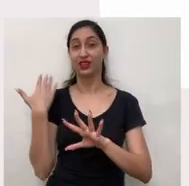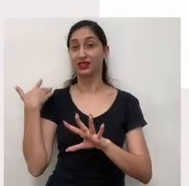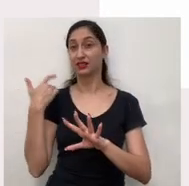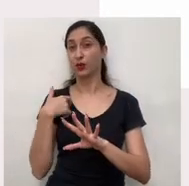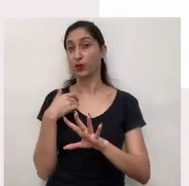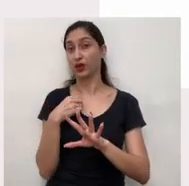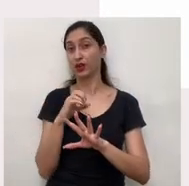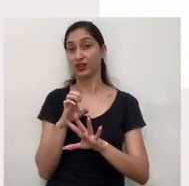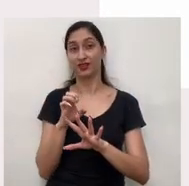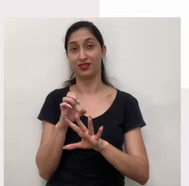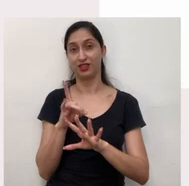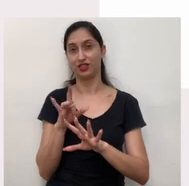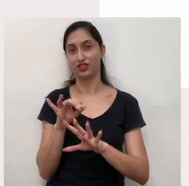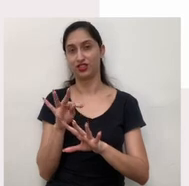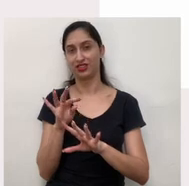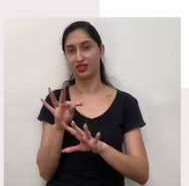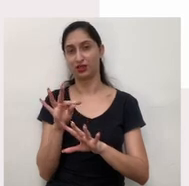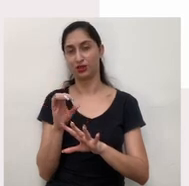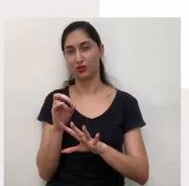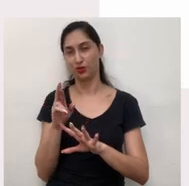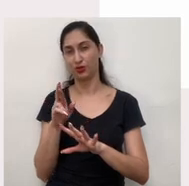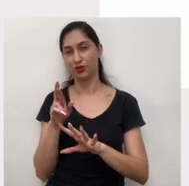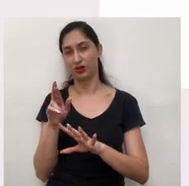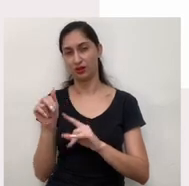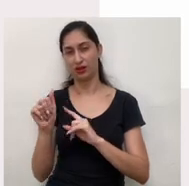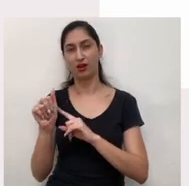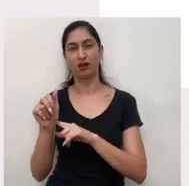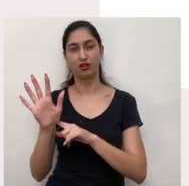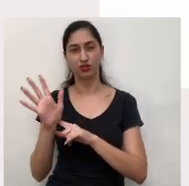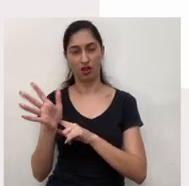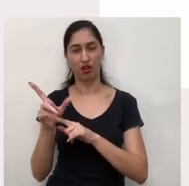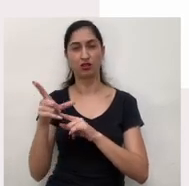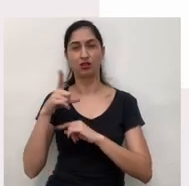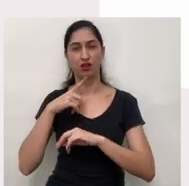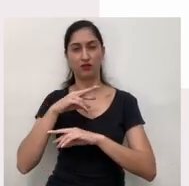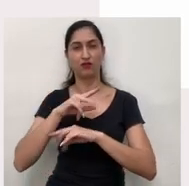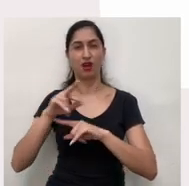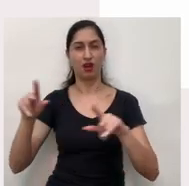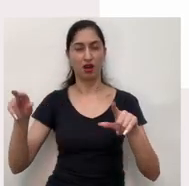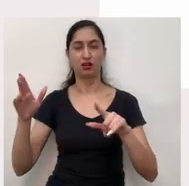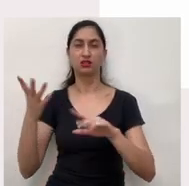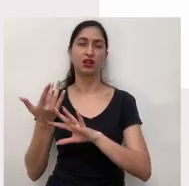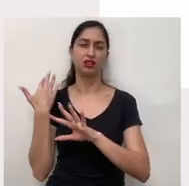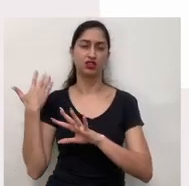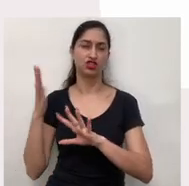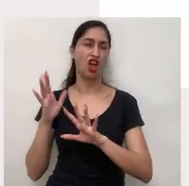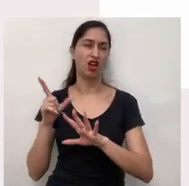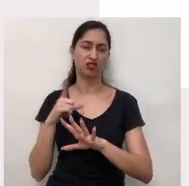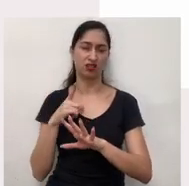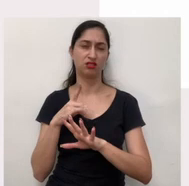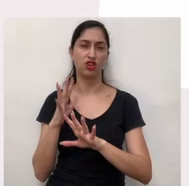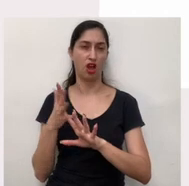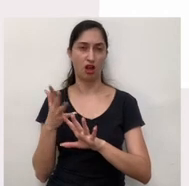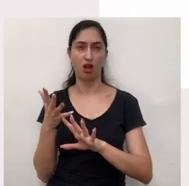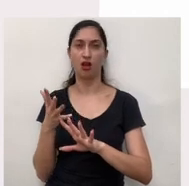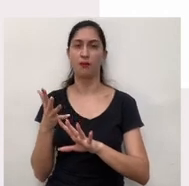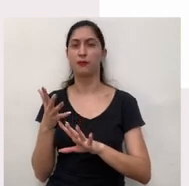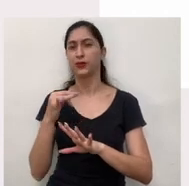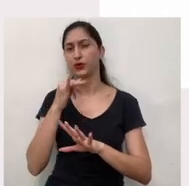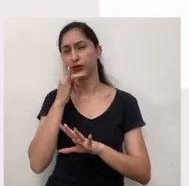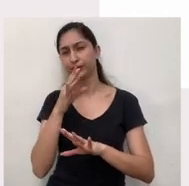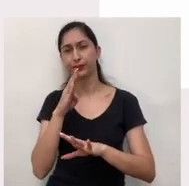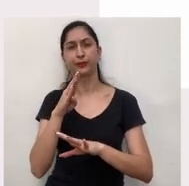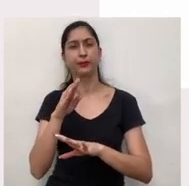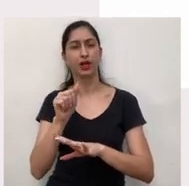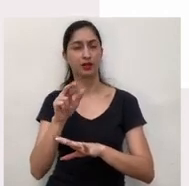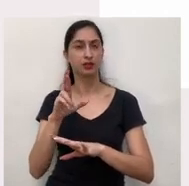Ornamento, já havia no mercado editorial, né, esses livros, como esse que vocês podem ver aí, de